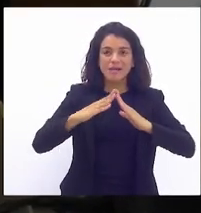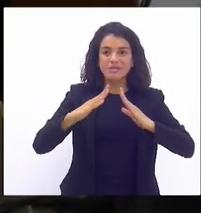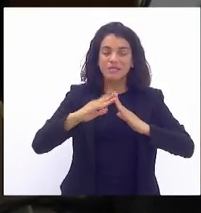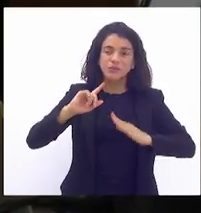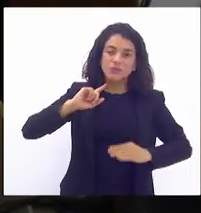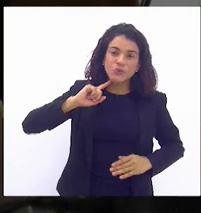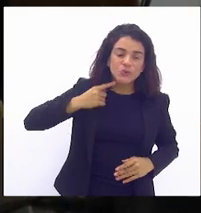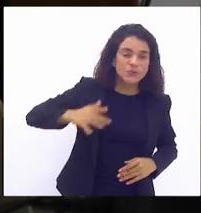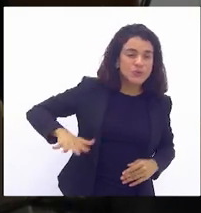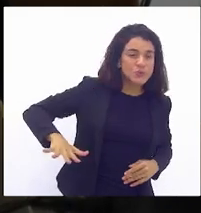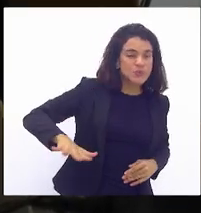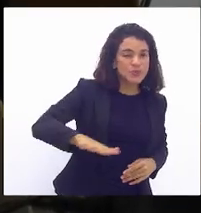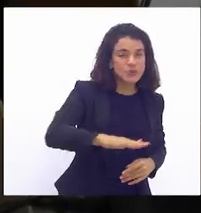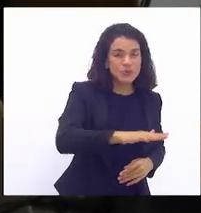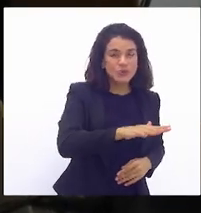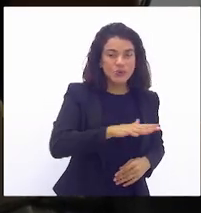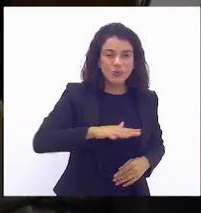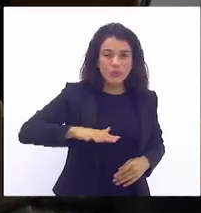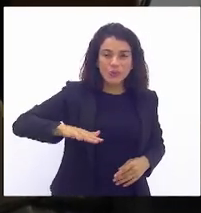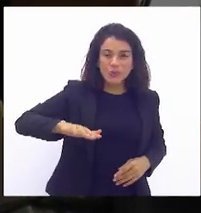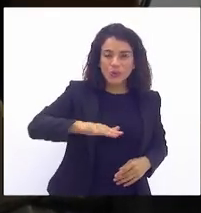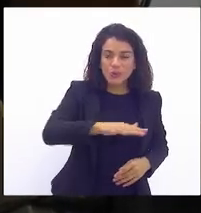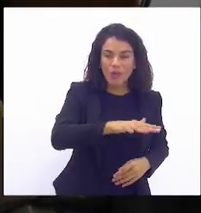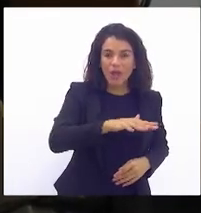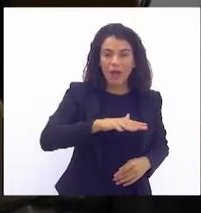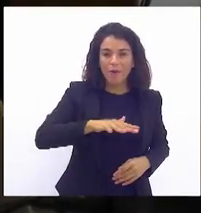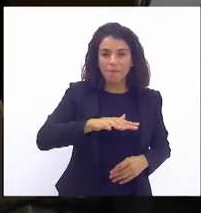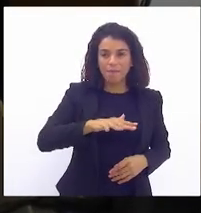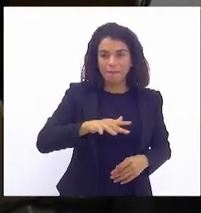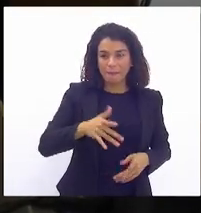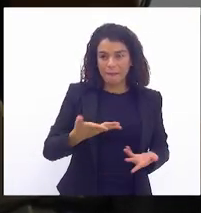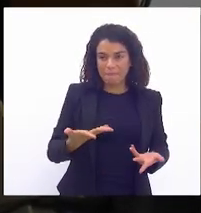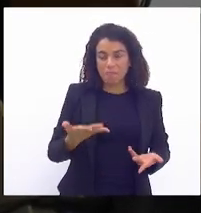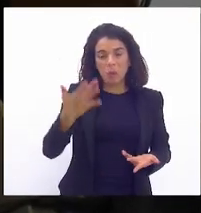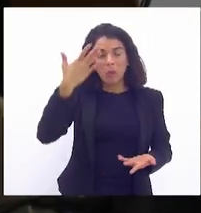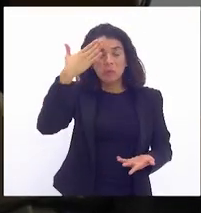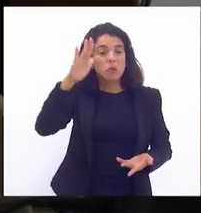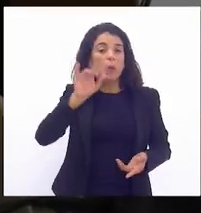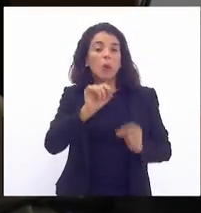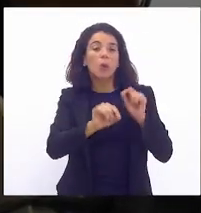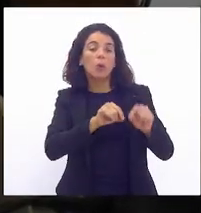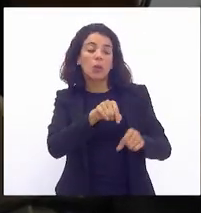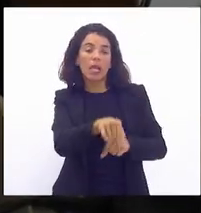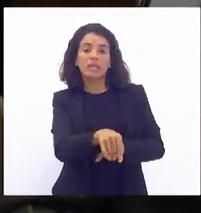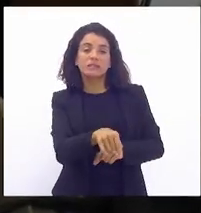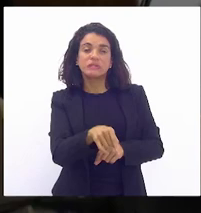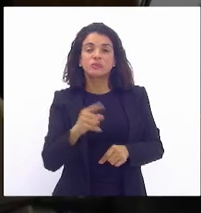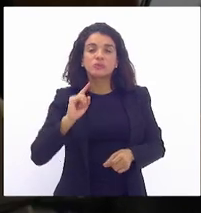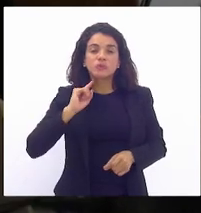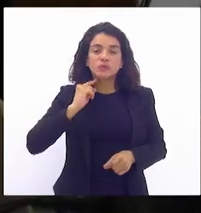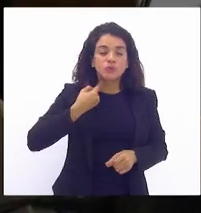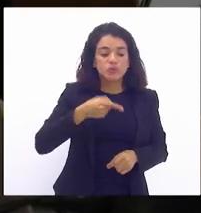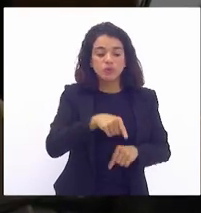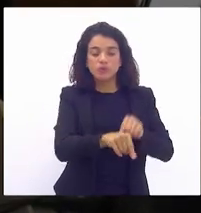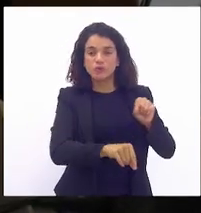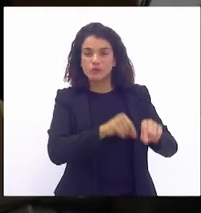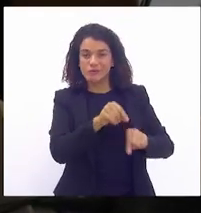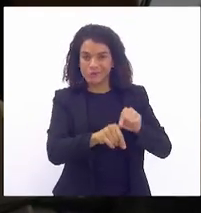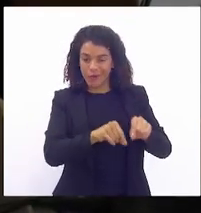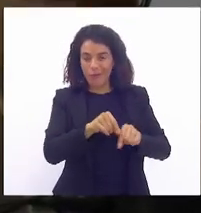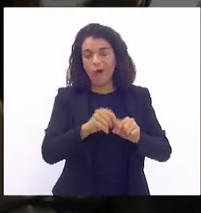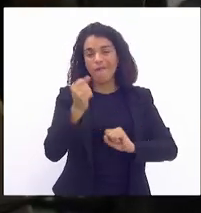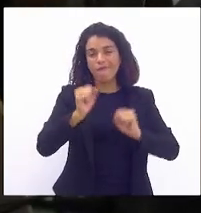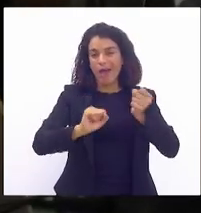de fuligem, carvão, haja lá que seja isso, a gente não sabe se tem contaminação, o que é, uma